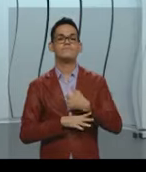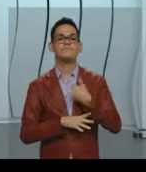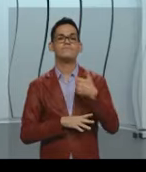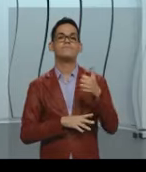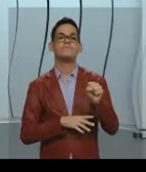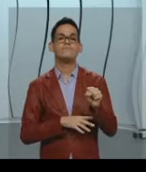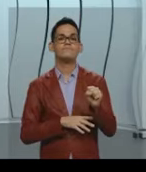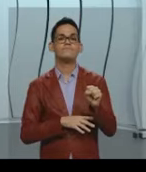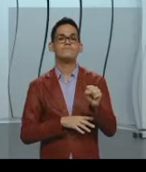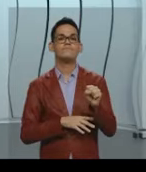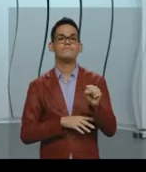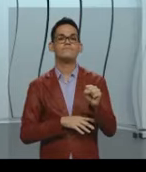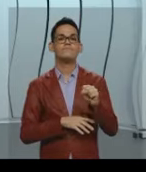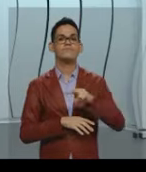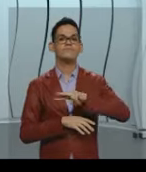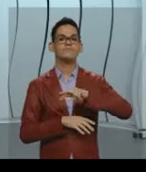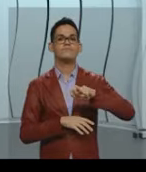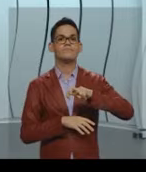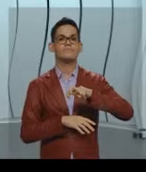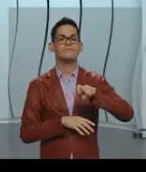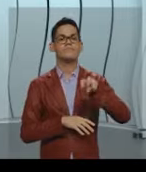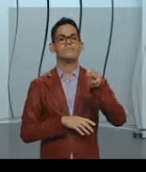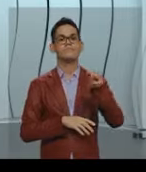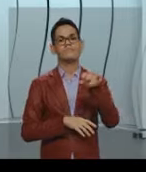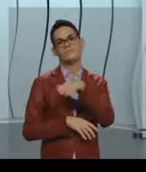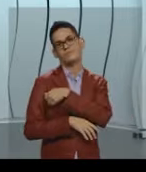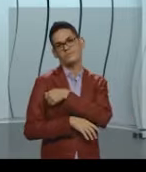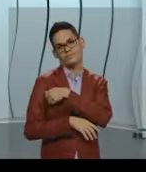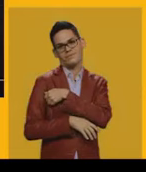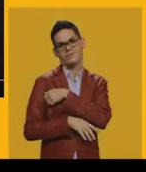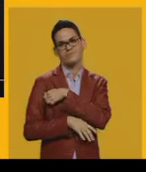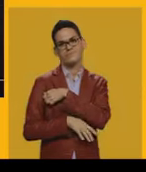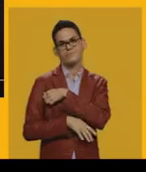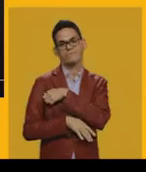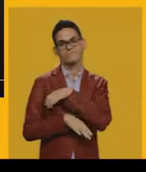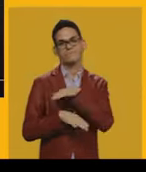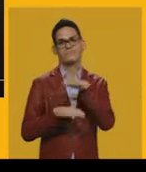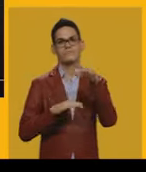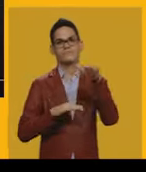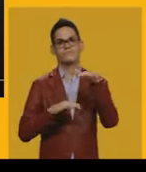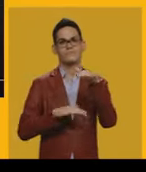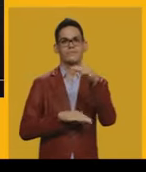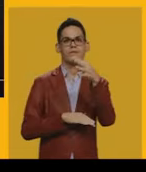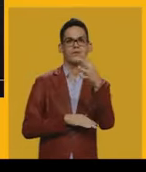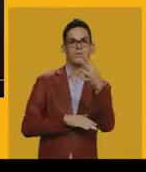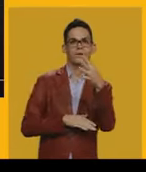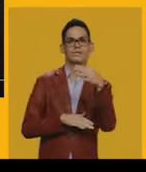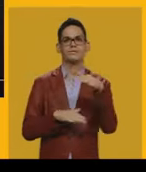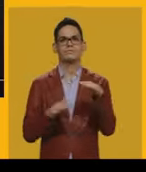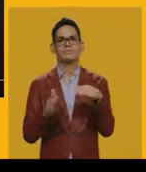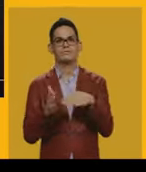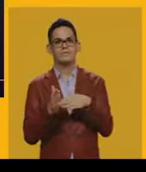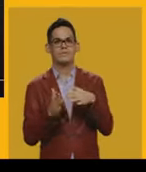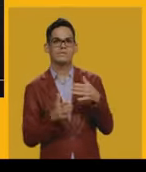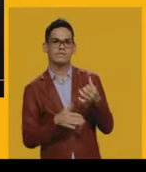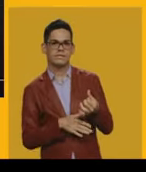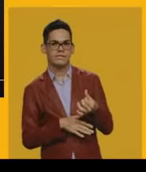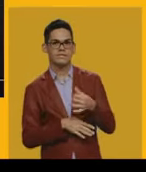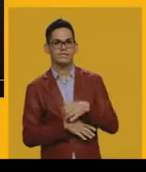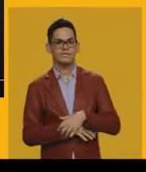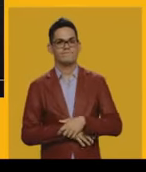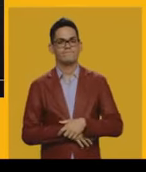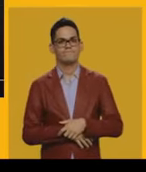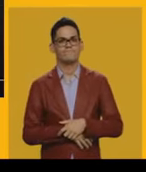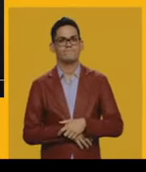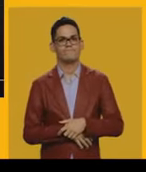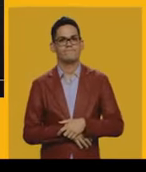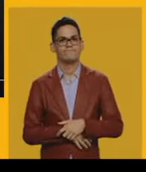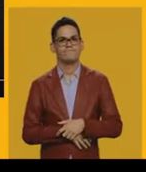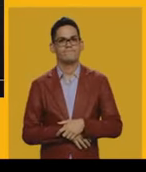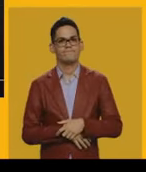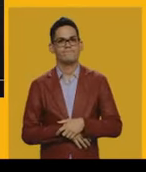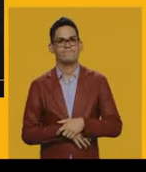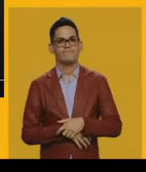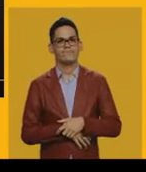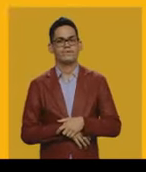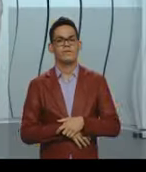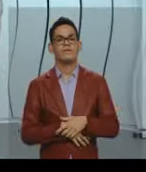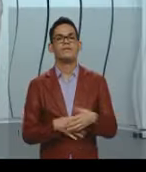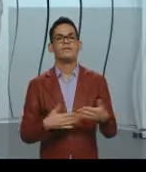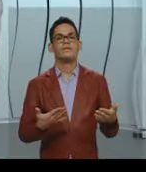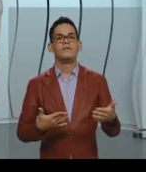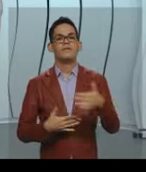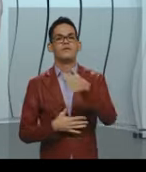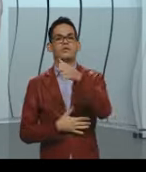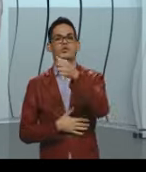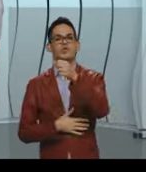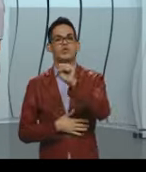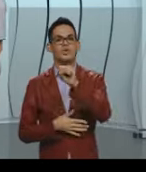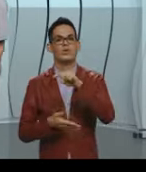anos, total de 5 alunos. Também está no meio entre o 4 e o 6, então, representa a quantidade 5. Então,